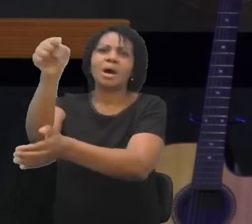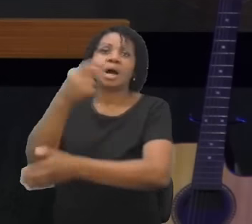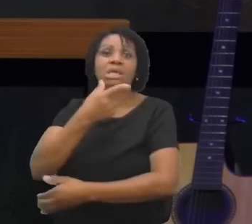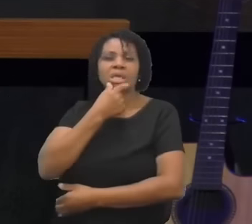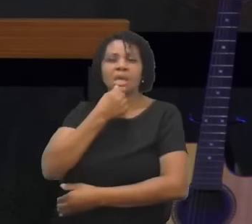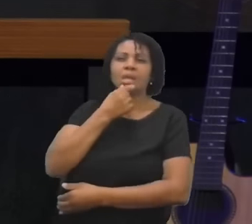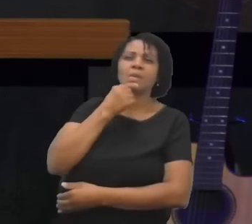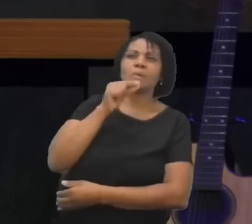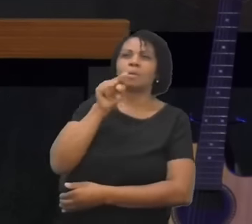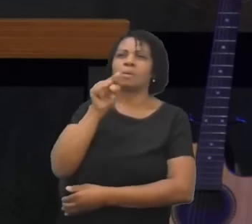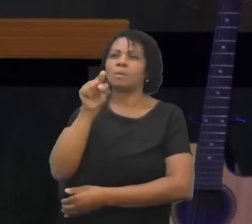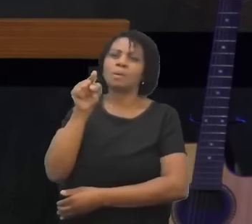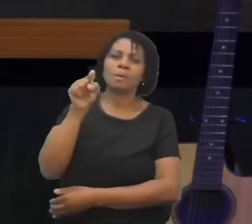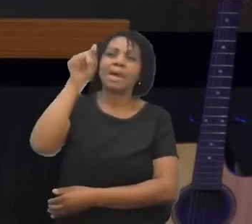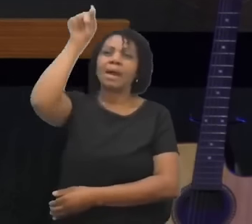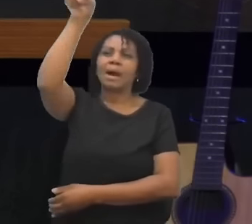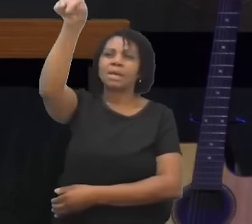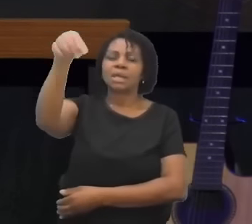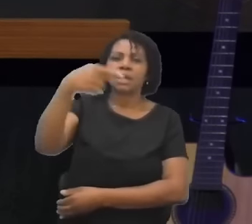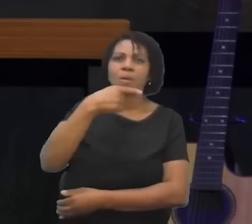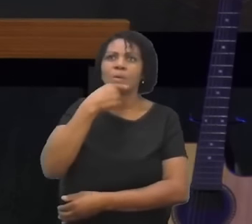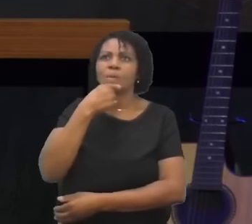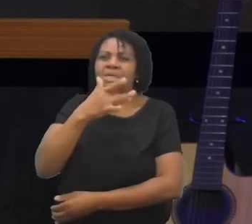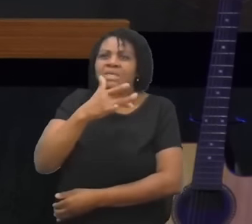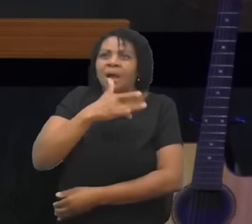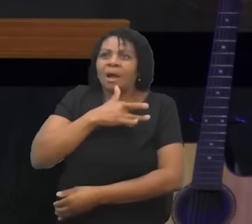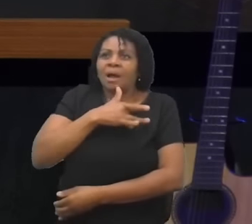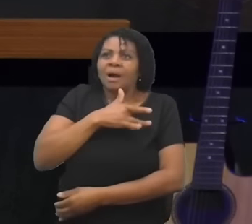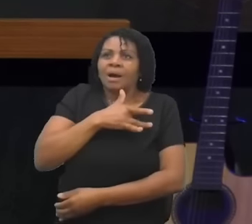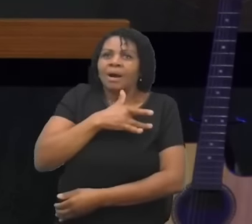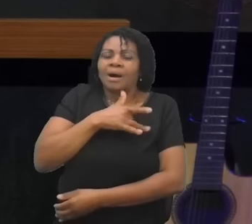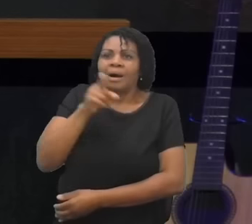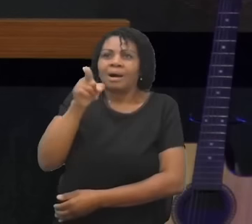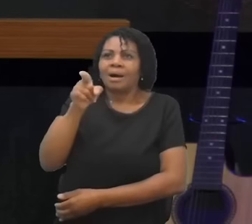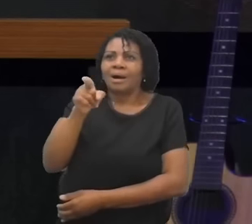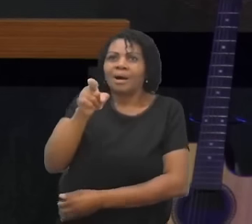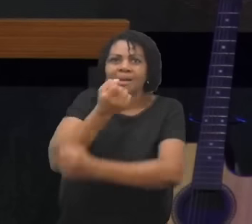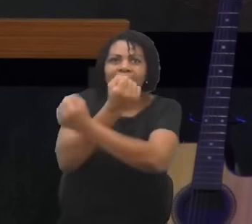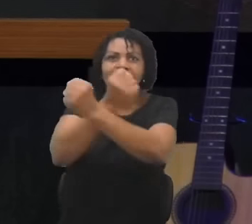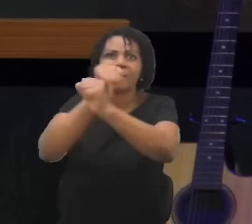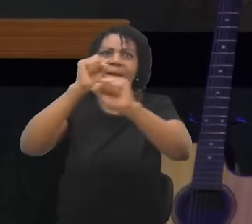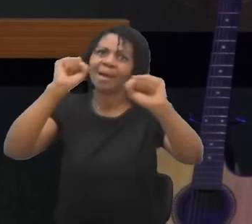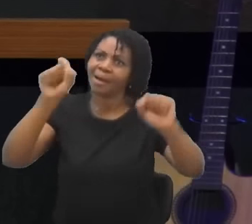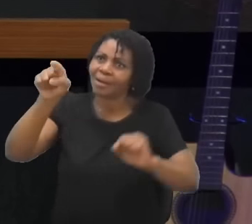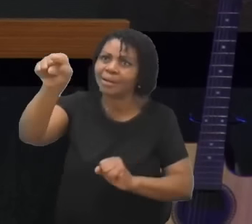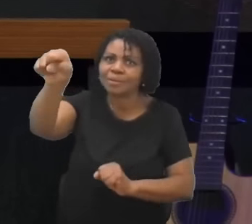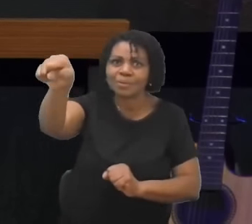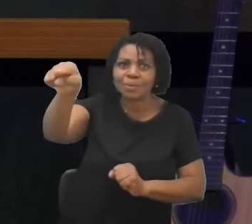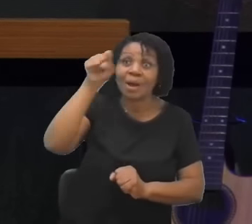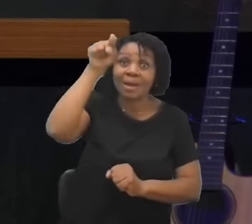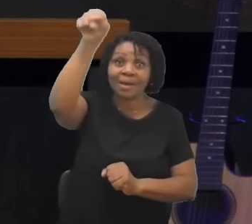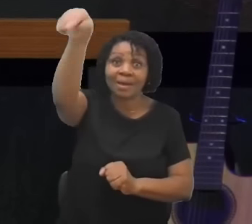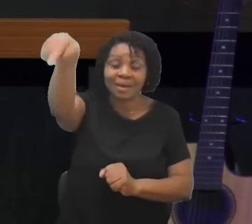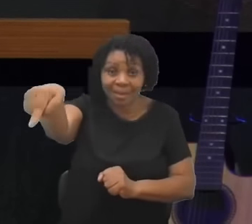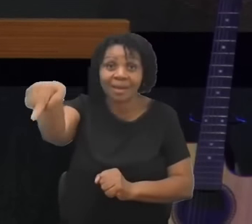do outro lado, aquele homem foi tocado, aquele homem foi liberto, aquele